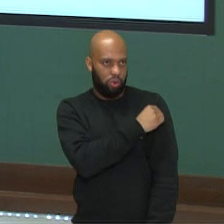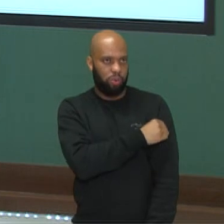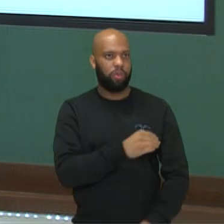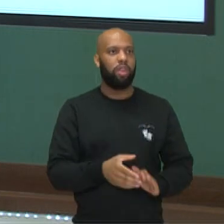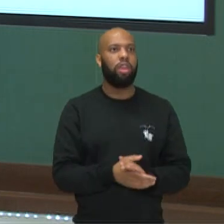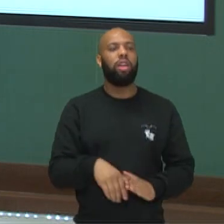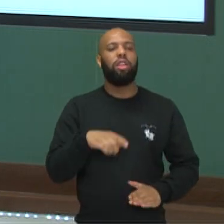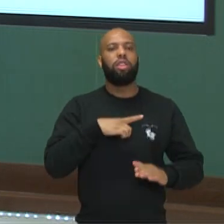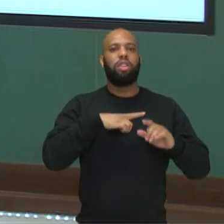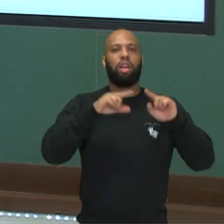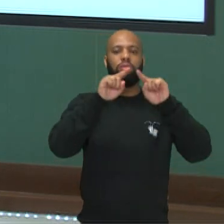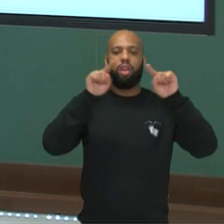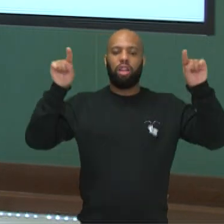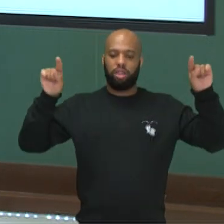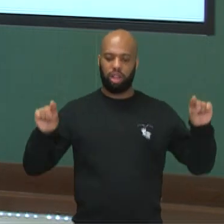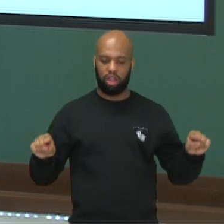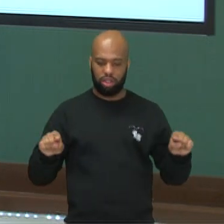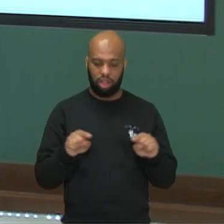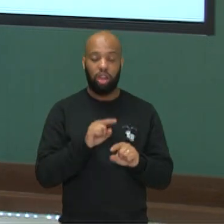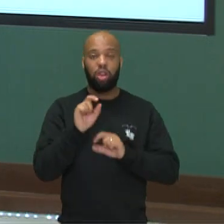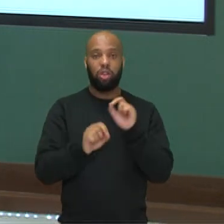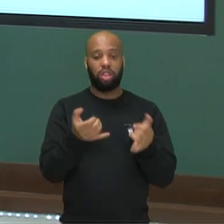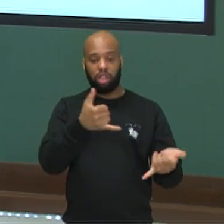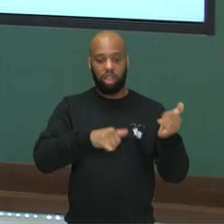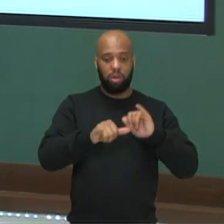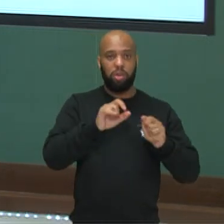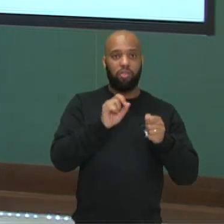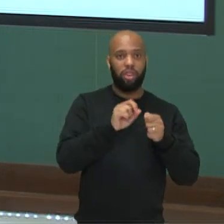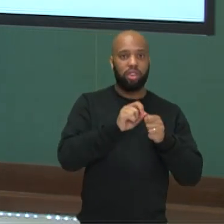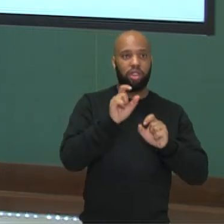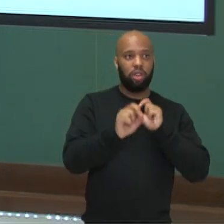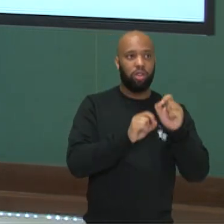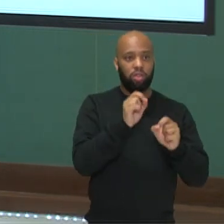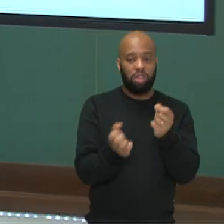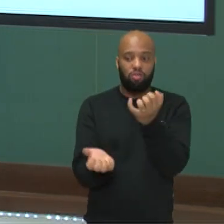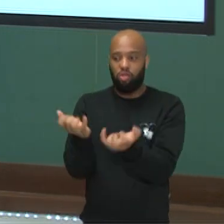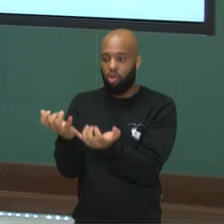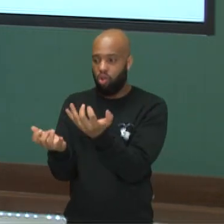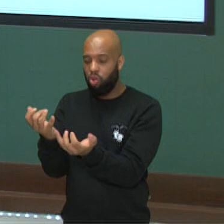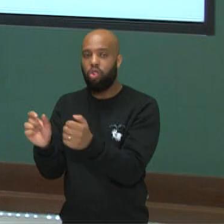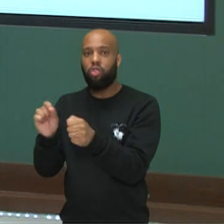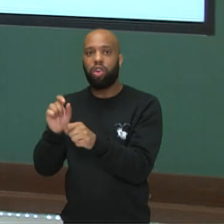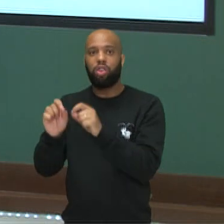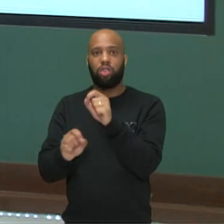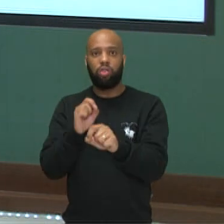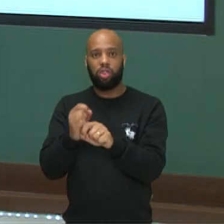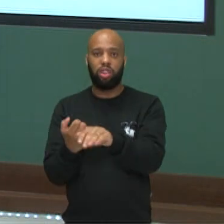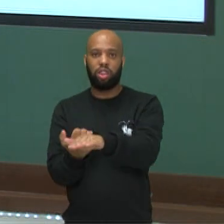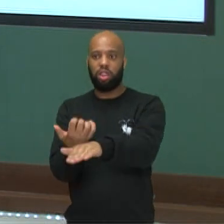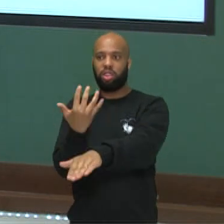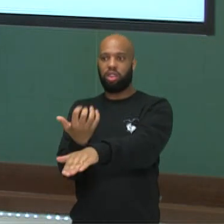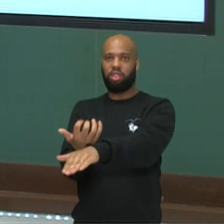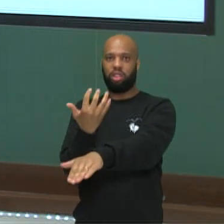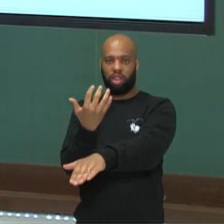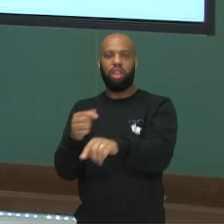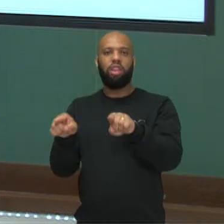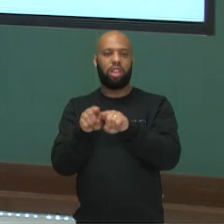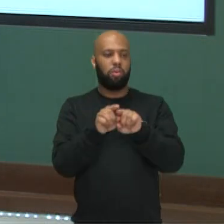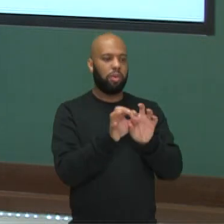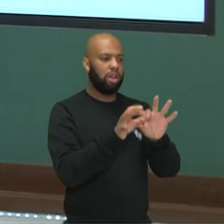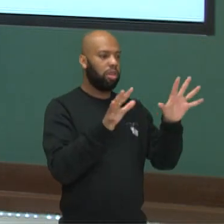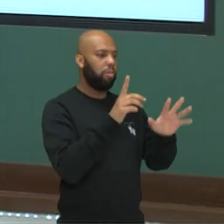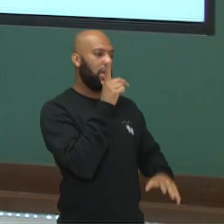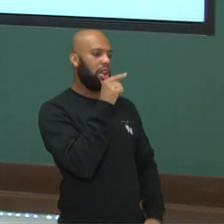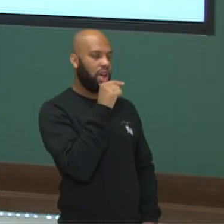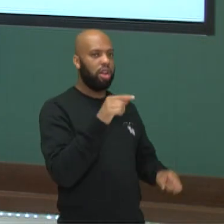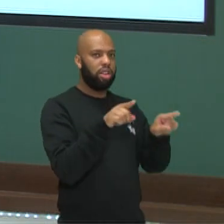nós temos a equação química delas entrando em combustão, gerando gás carbônico, água, liberando gás carbônico, formando